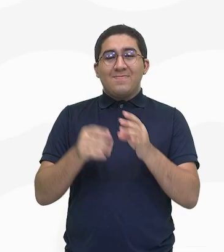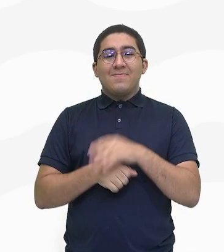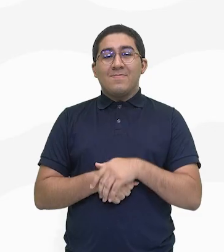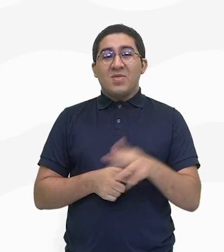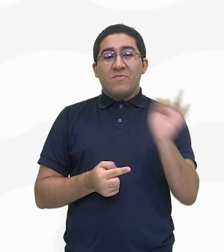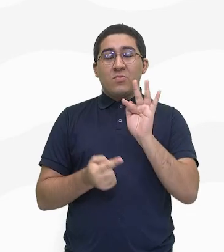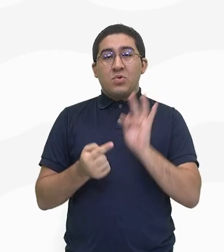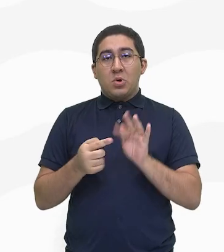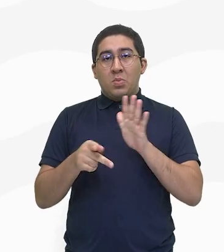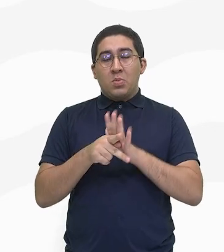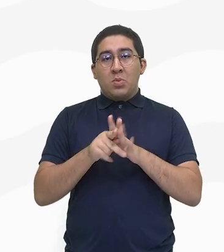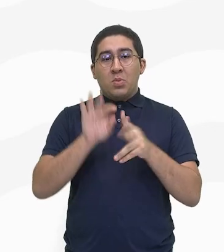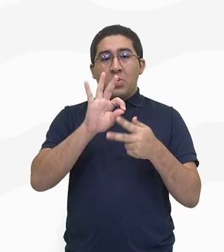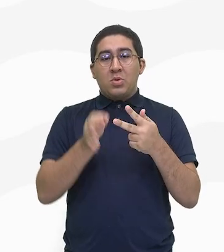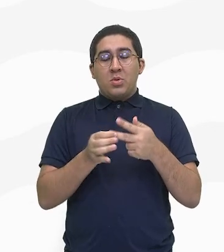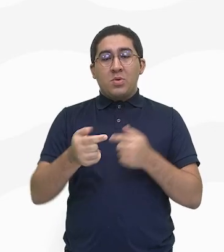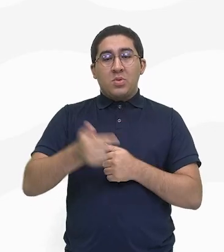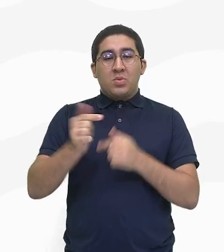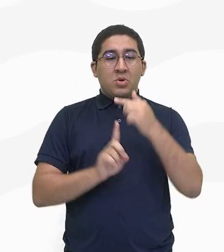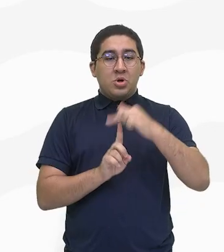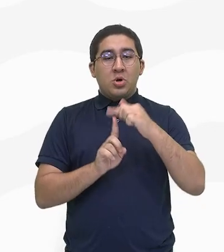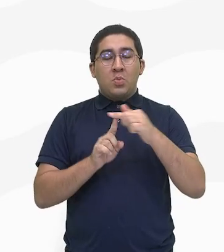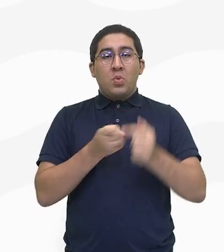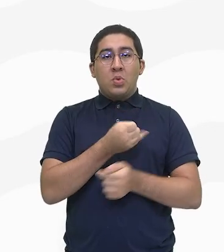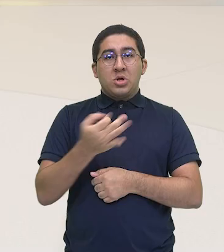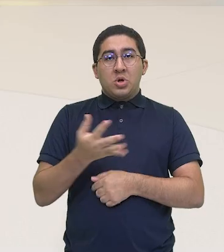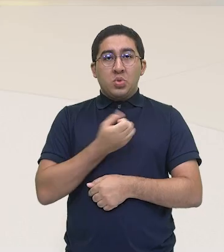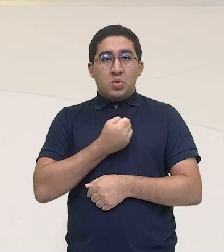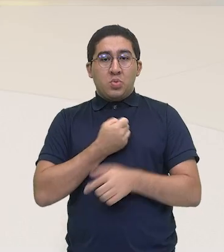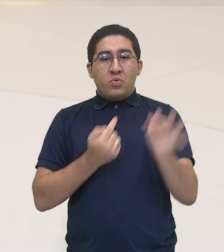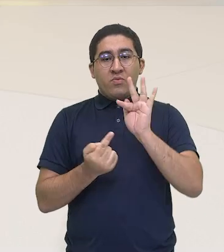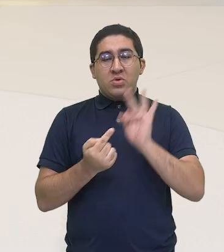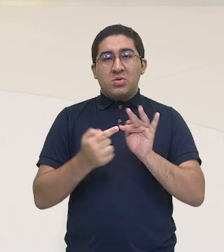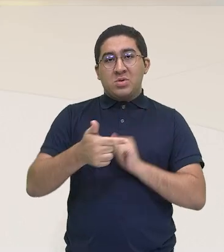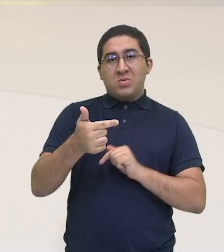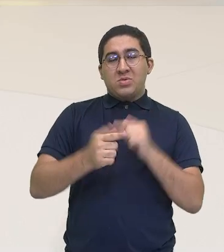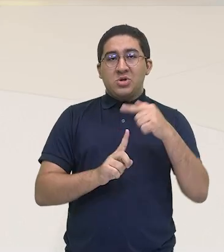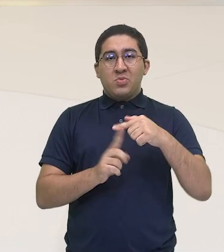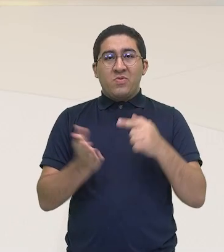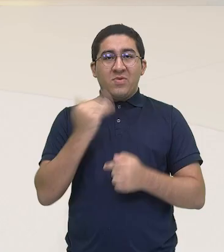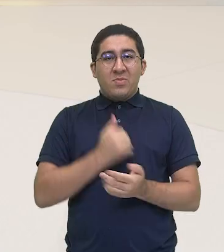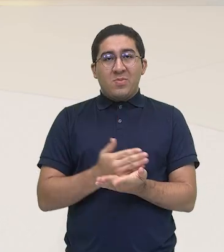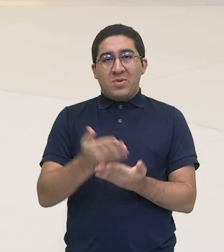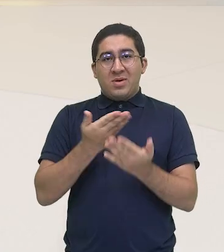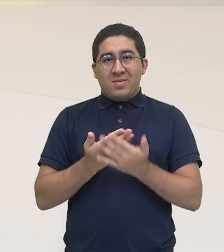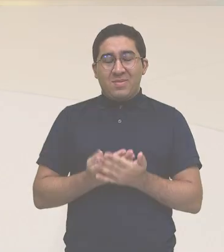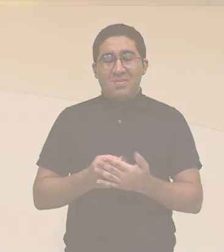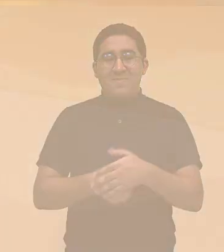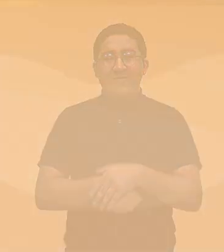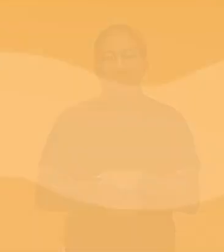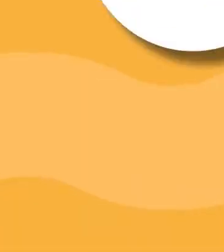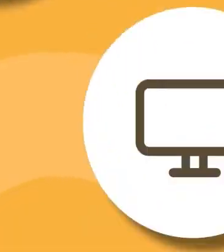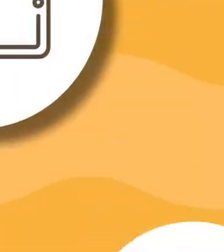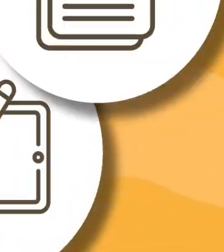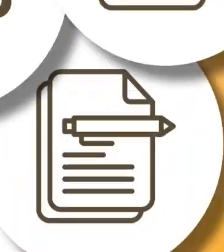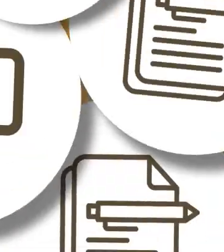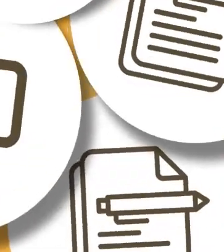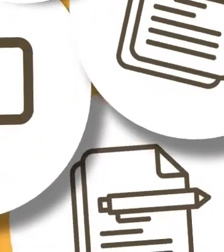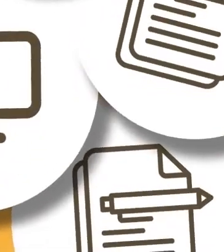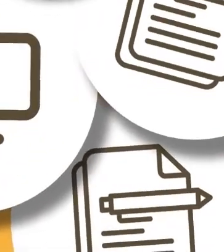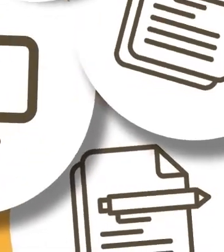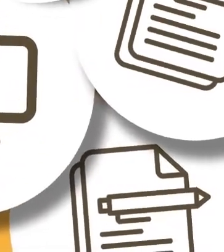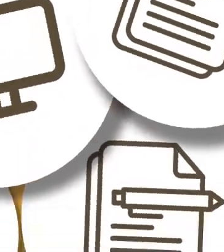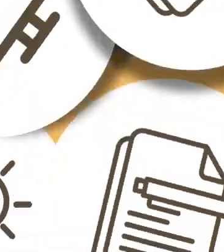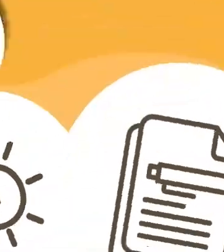de segundo grau, valor numérico da função do segundo grau. Vamos então dar início à nossa aula.